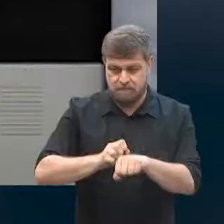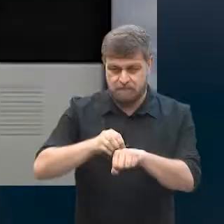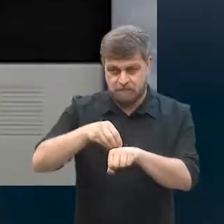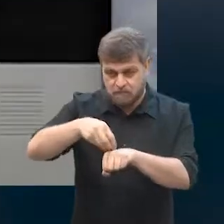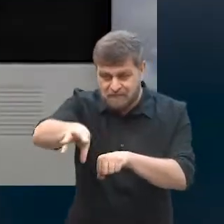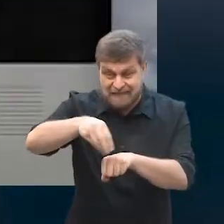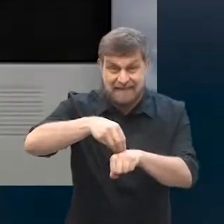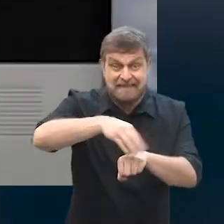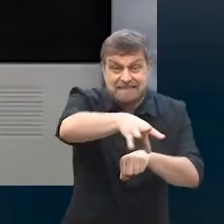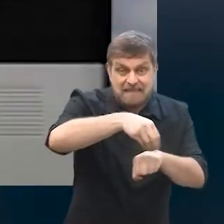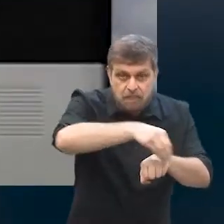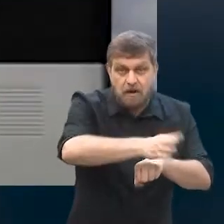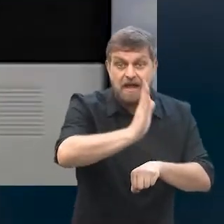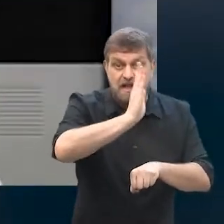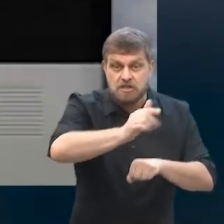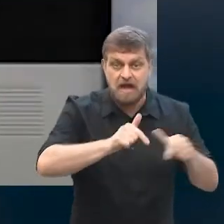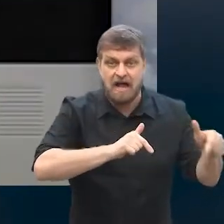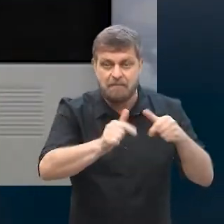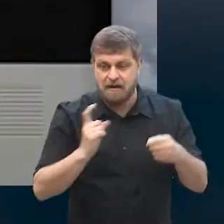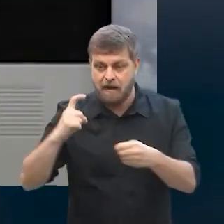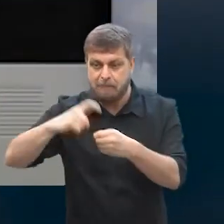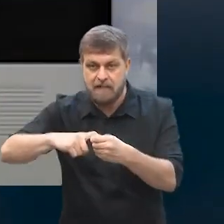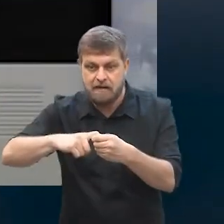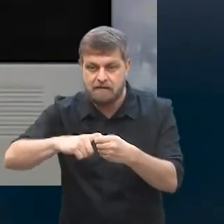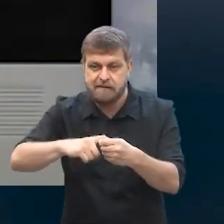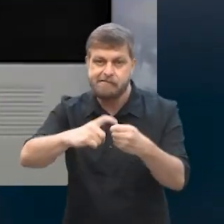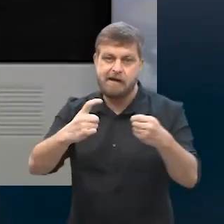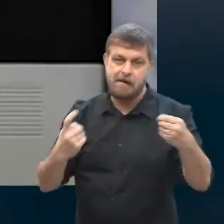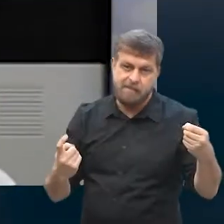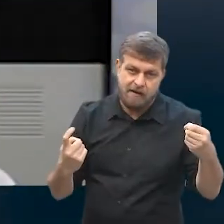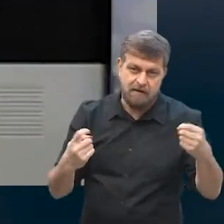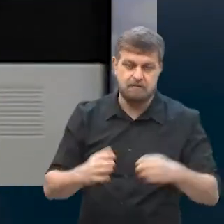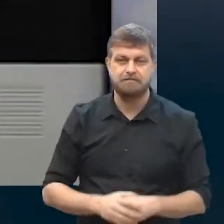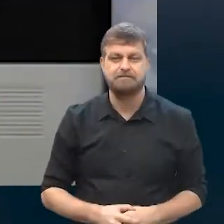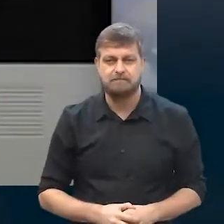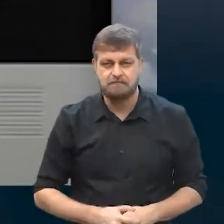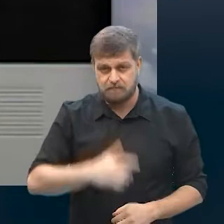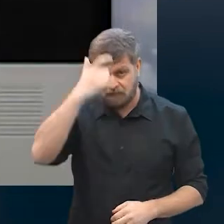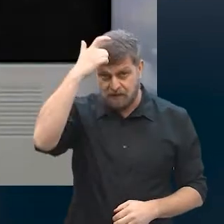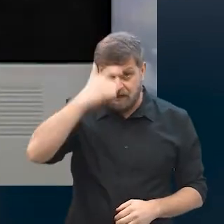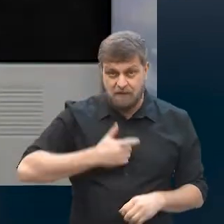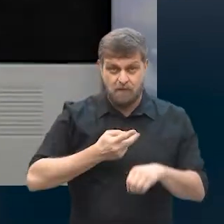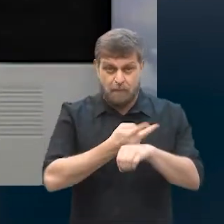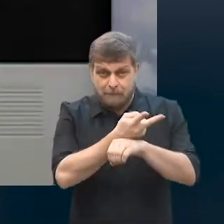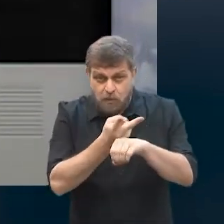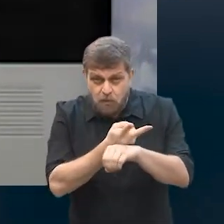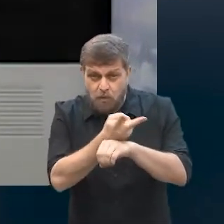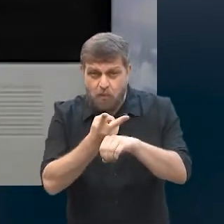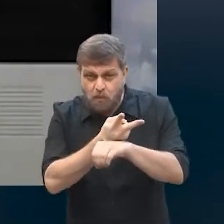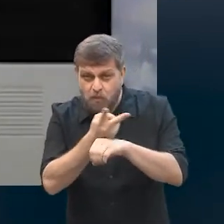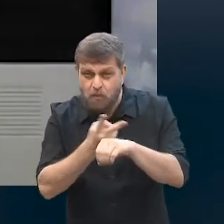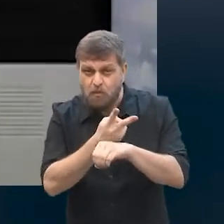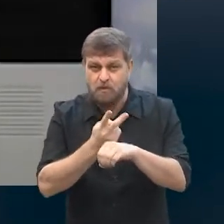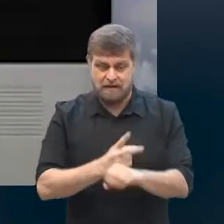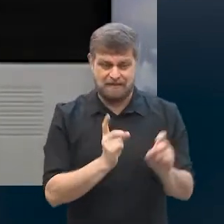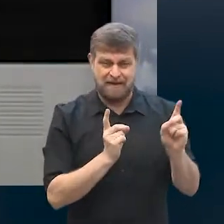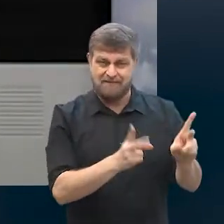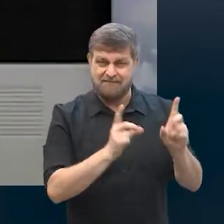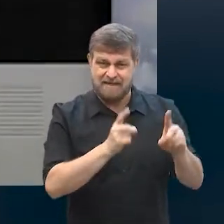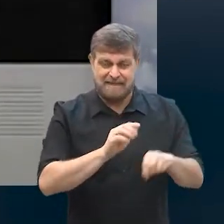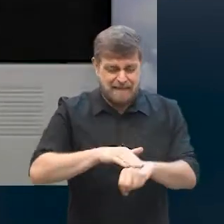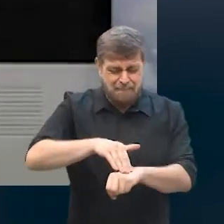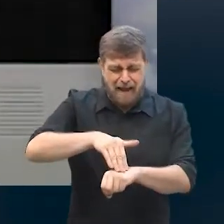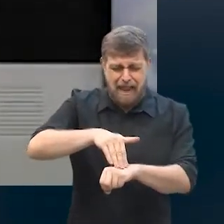distribuidores que já tinham trabalhado com a empresa por algum momento e pararam. Então, assim, eu fui buscando aumentar as vendas.